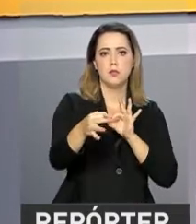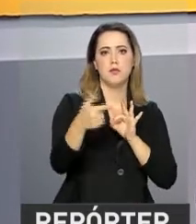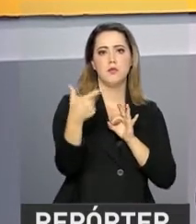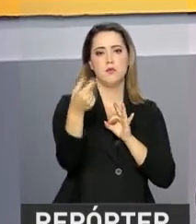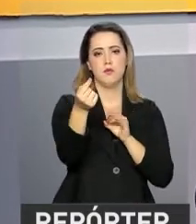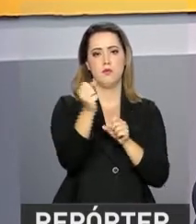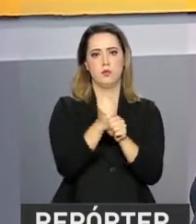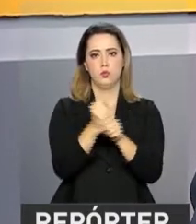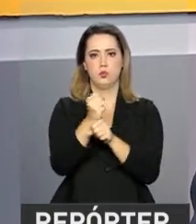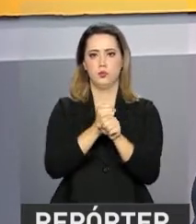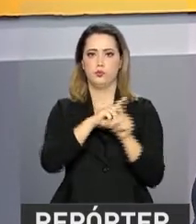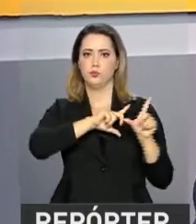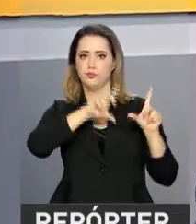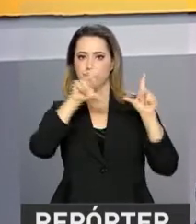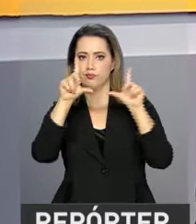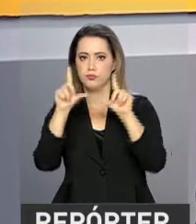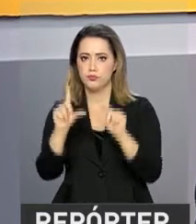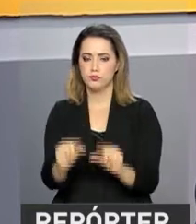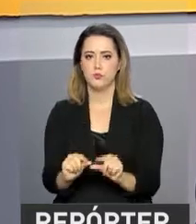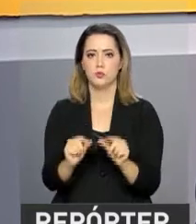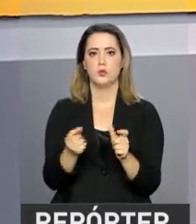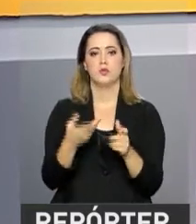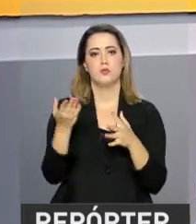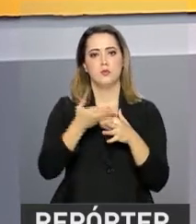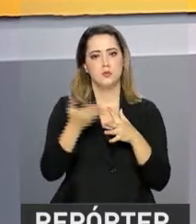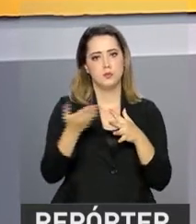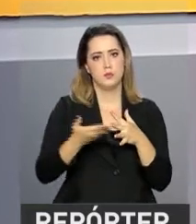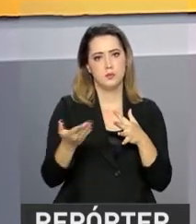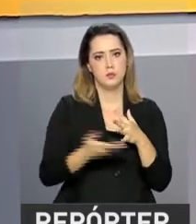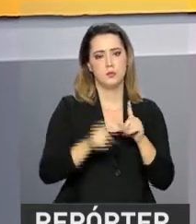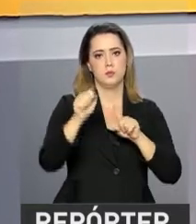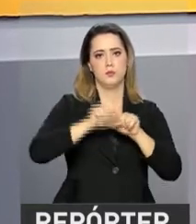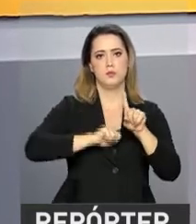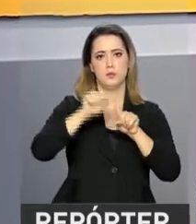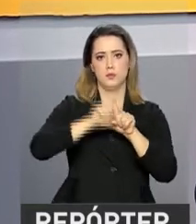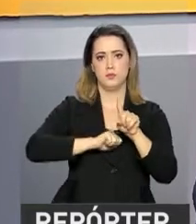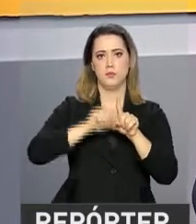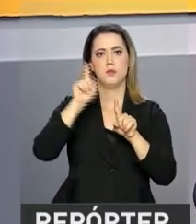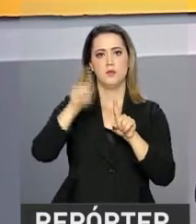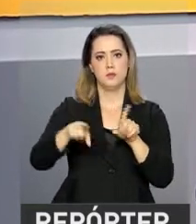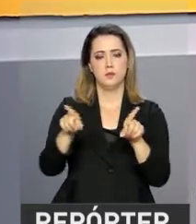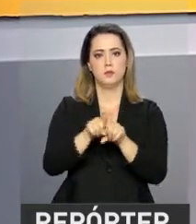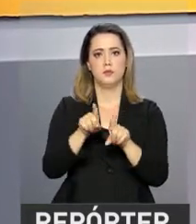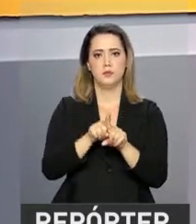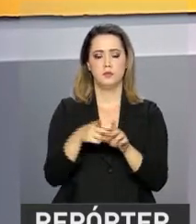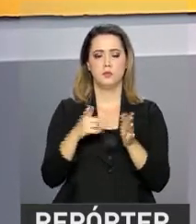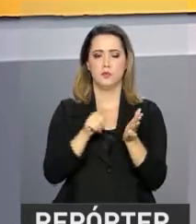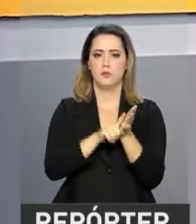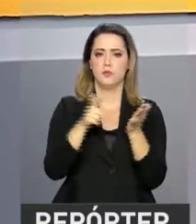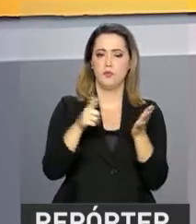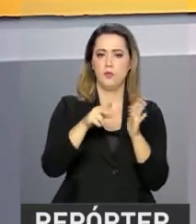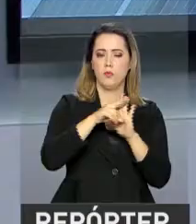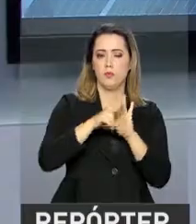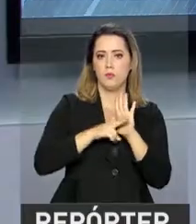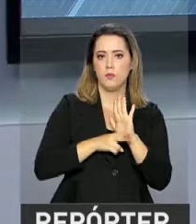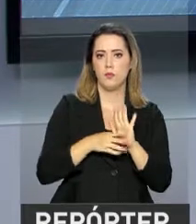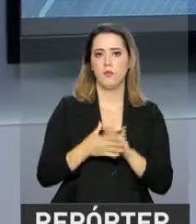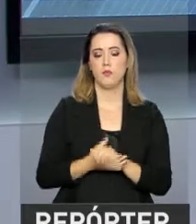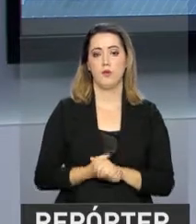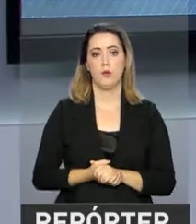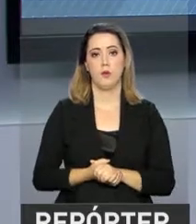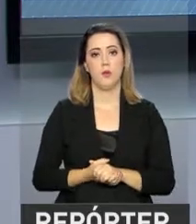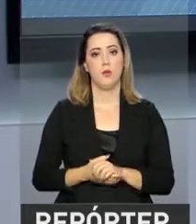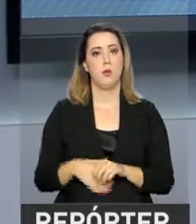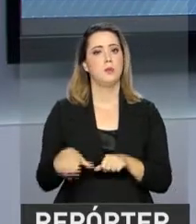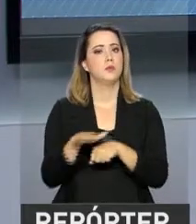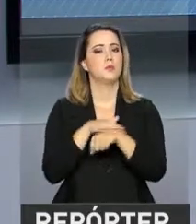até 20 anos. A redução extraordinária da prestação mensal das dívidas também está prevista na portaria. Nós